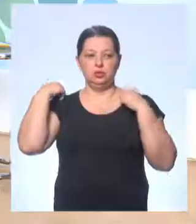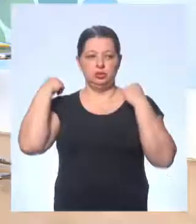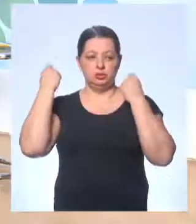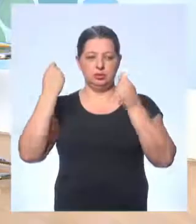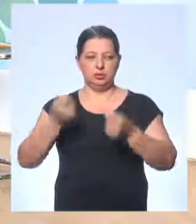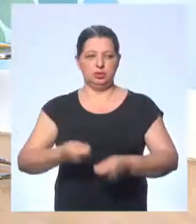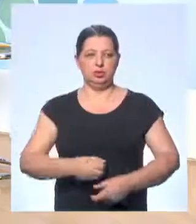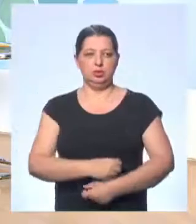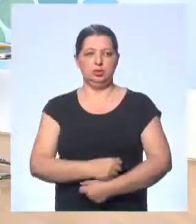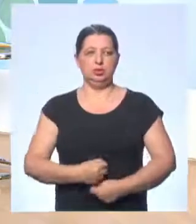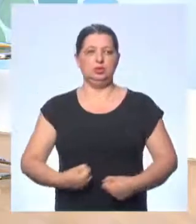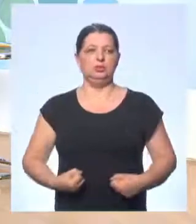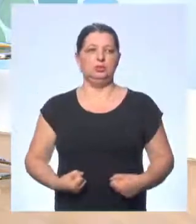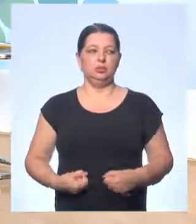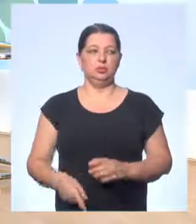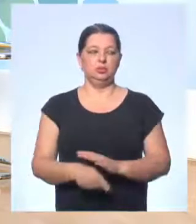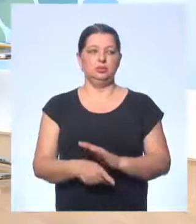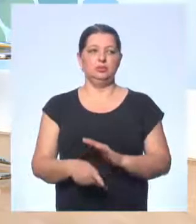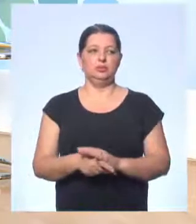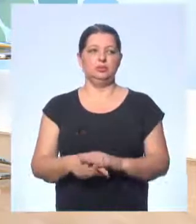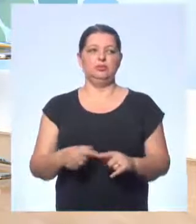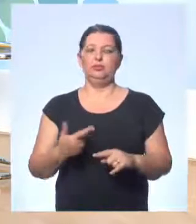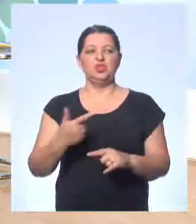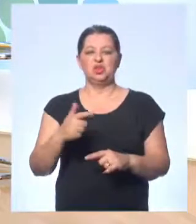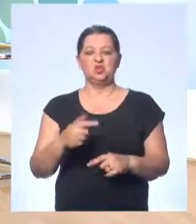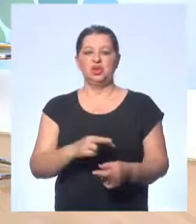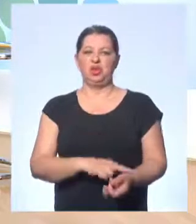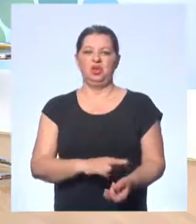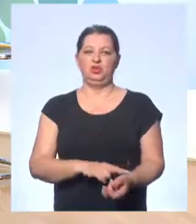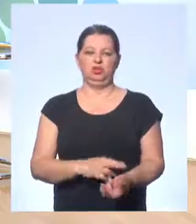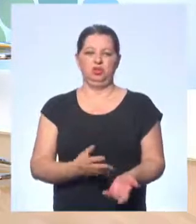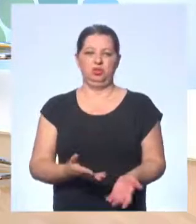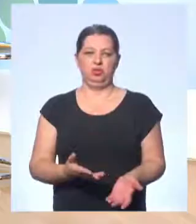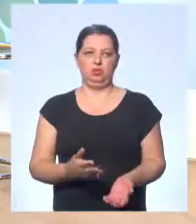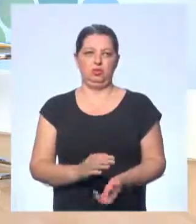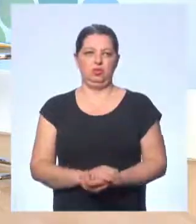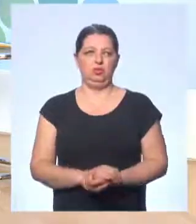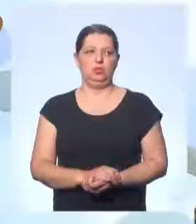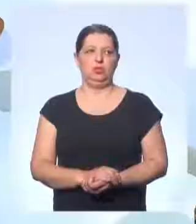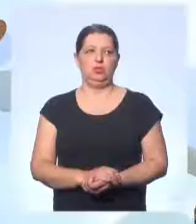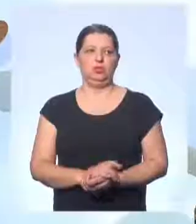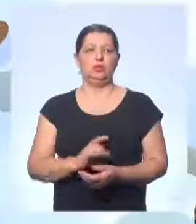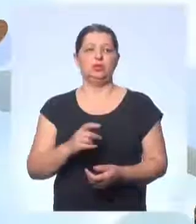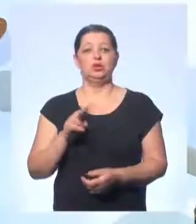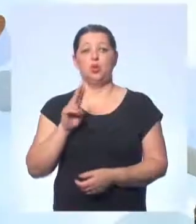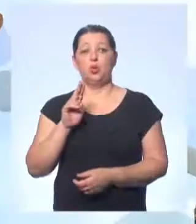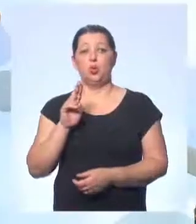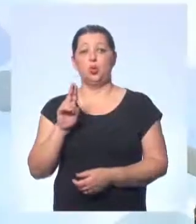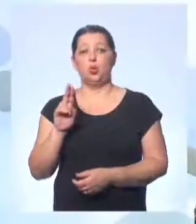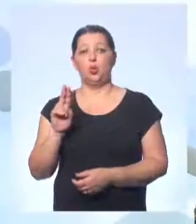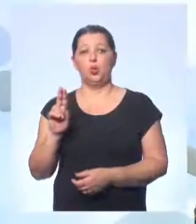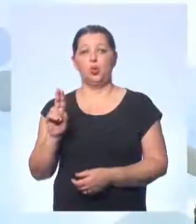ele praticamente não tem ritmo, né? Quer dizer, Sim, é bem... não é que ele não tem ritmo.